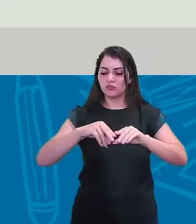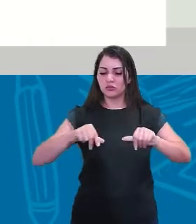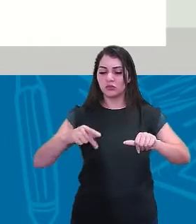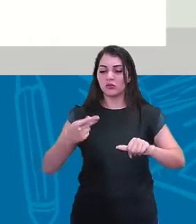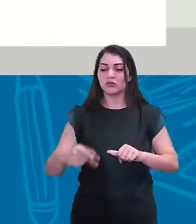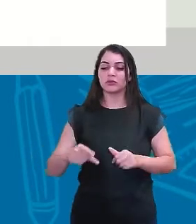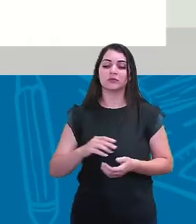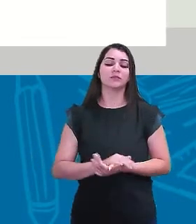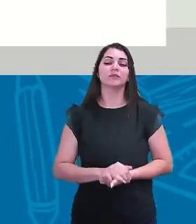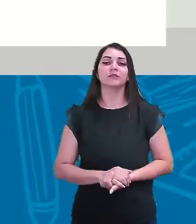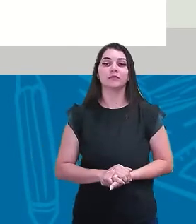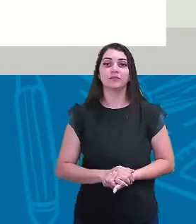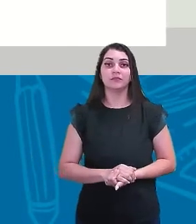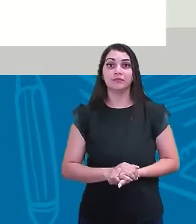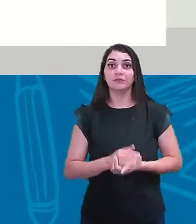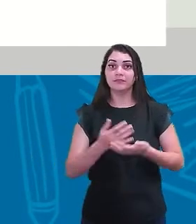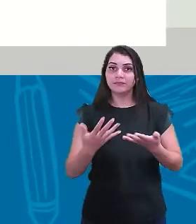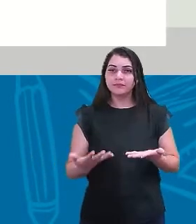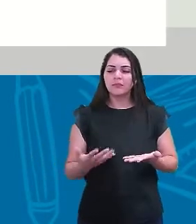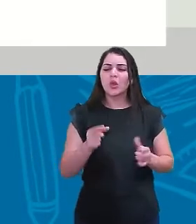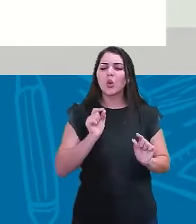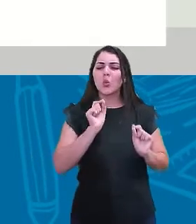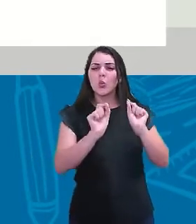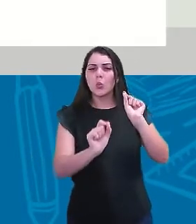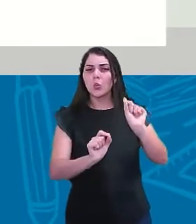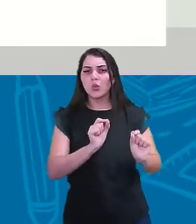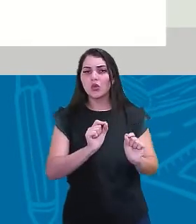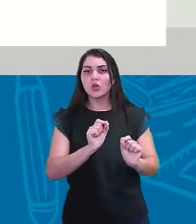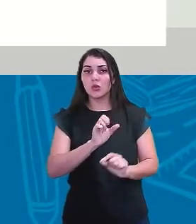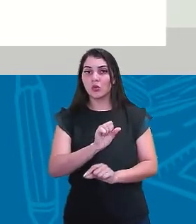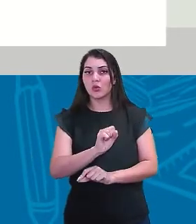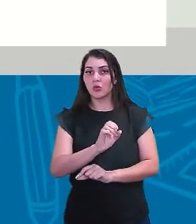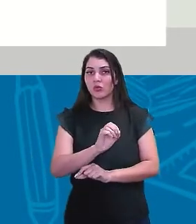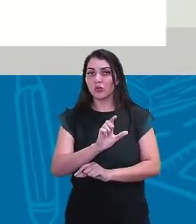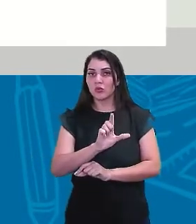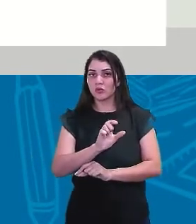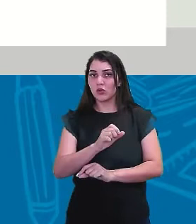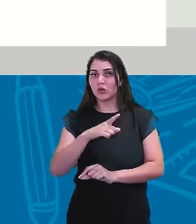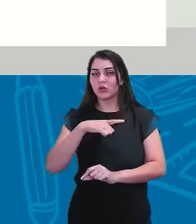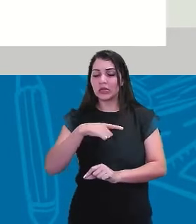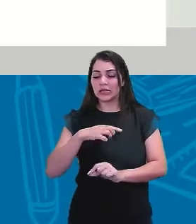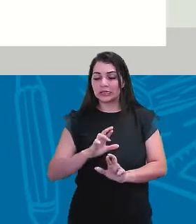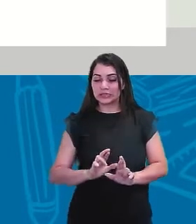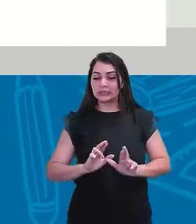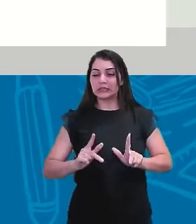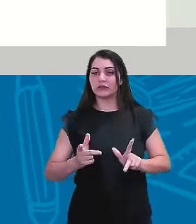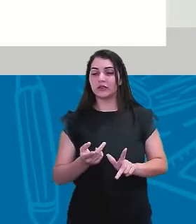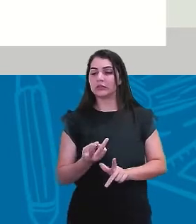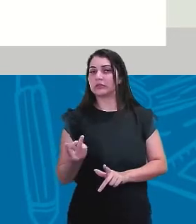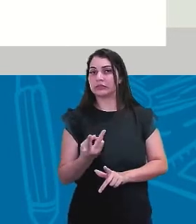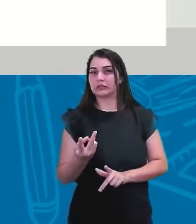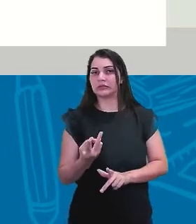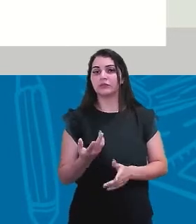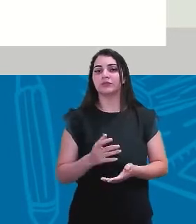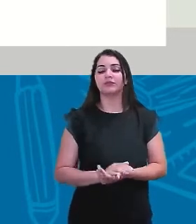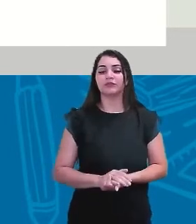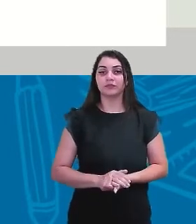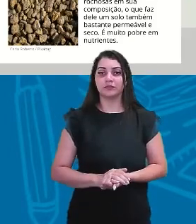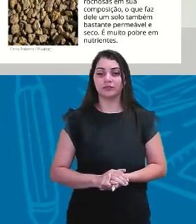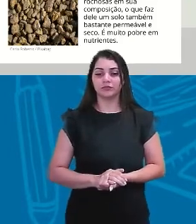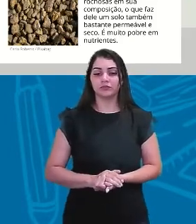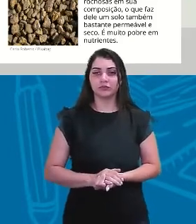Presta atenção. O que os solos têm de diferente entre eles? Vamos lá estudar. O que é que eles têm de diferente entre um e